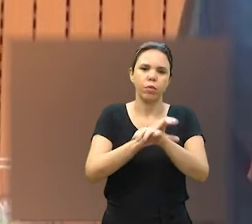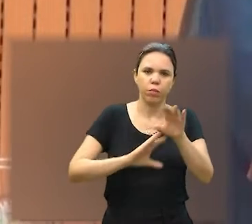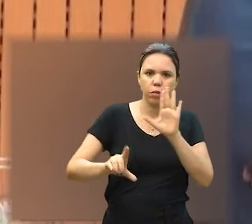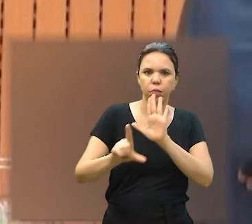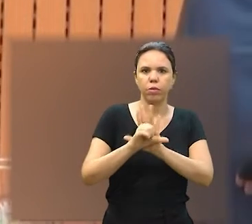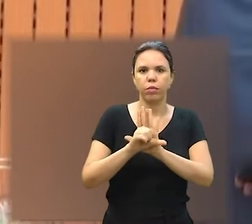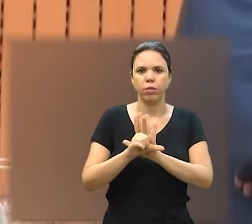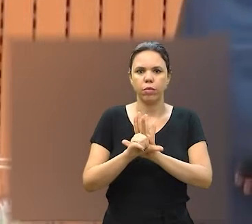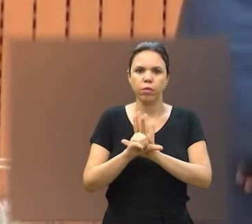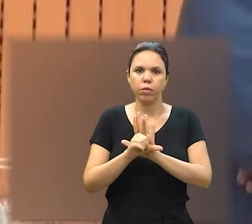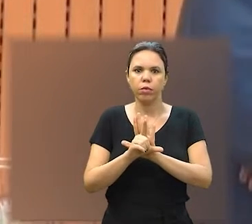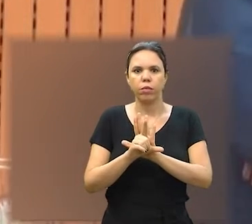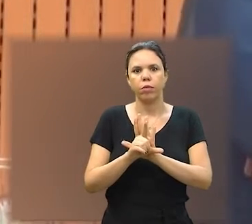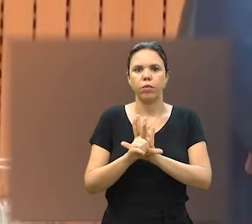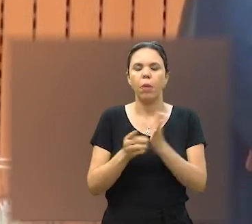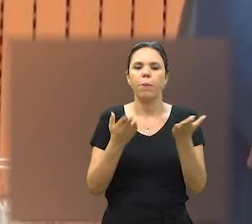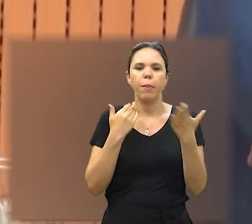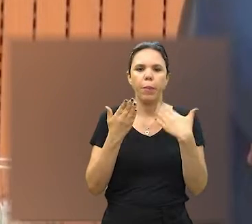56/2021, processo